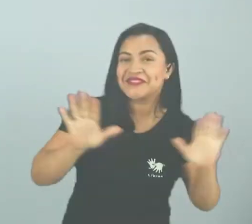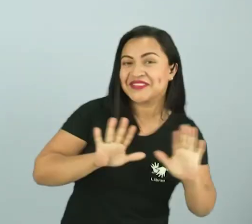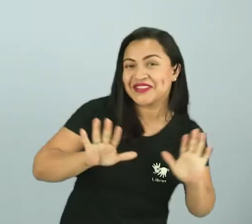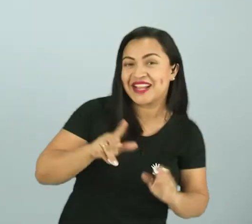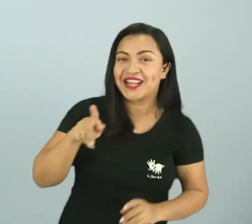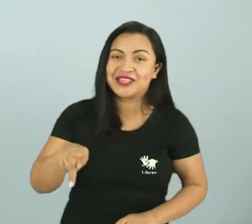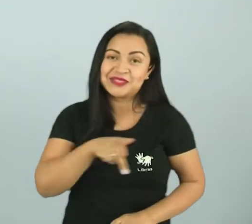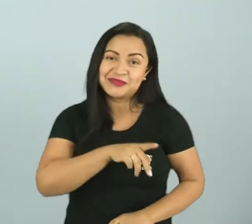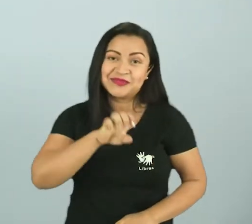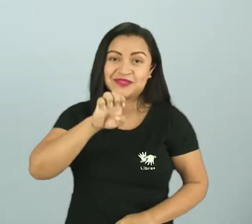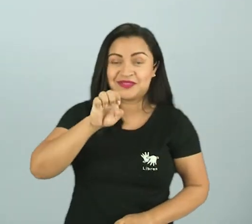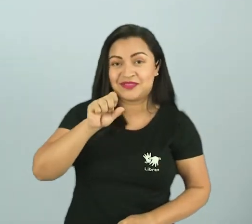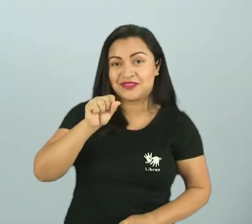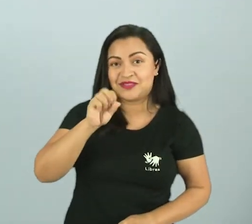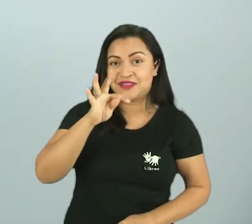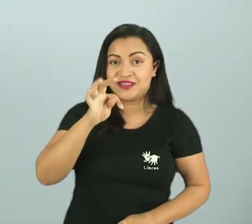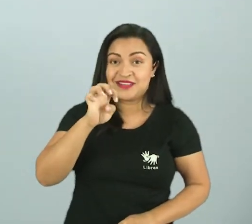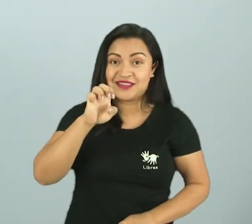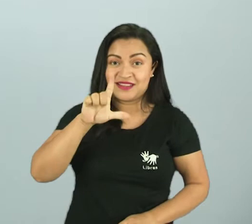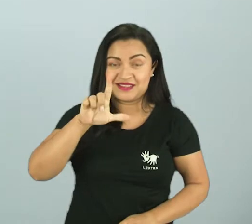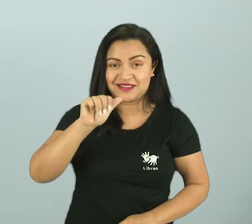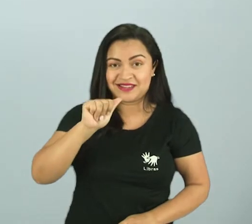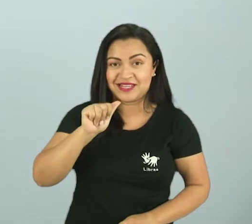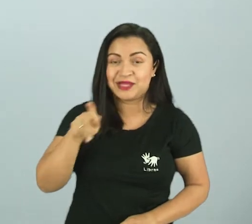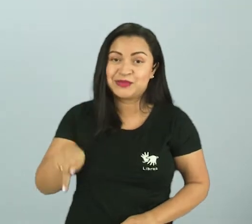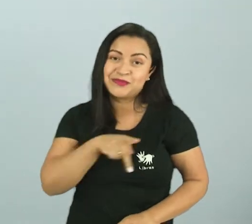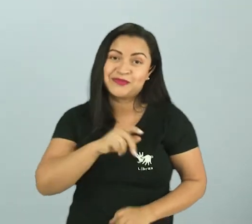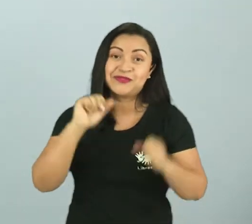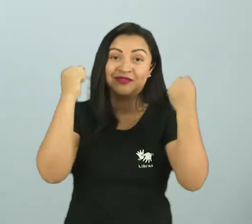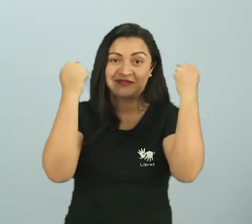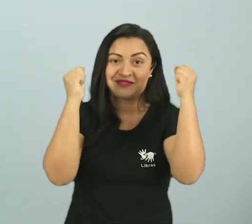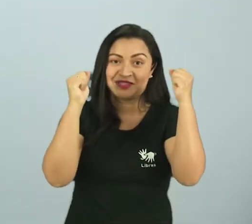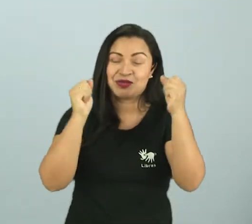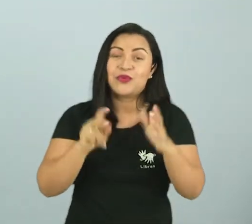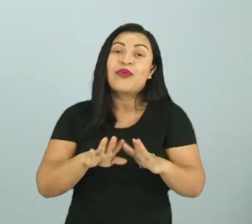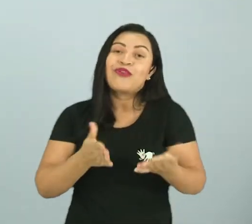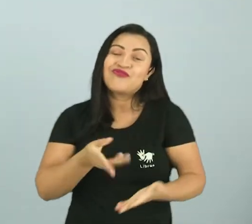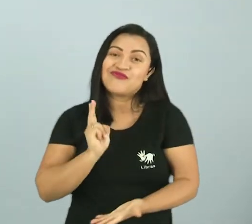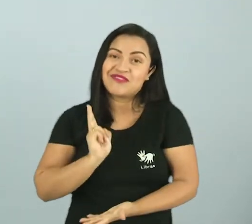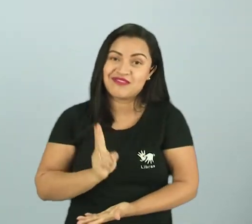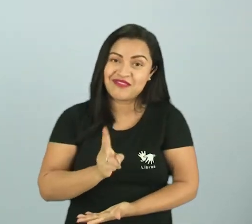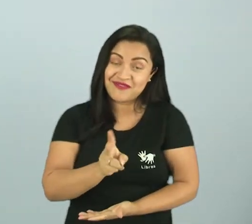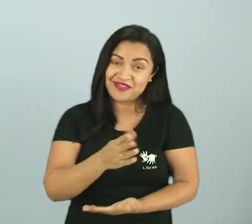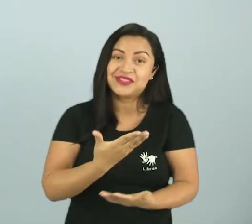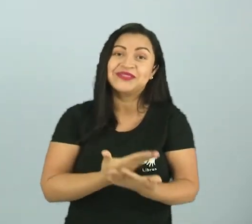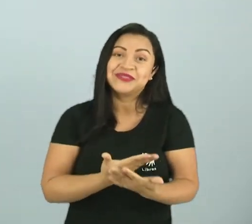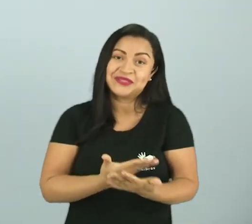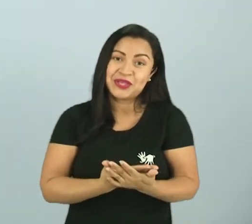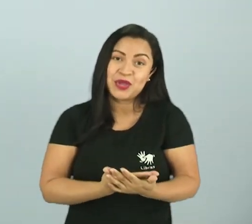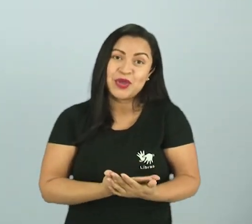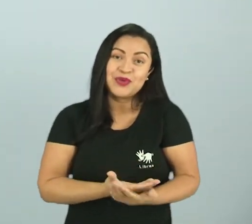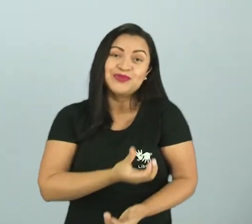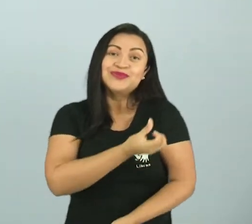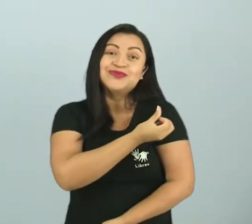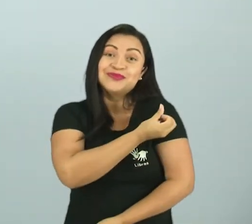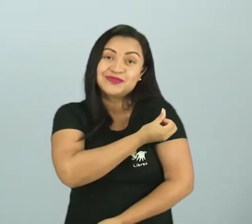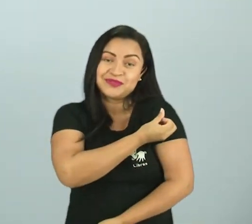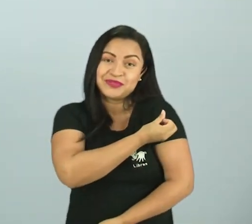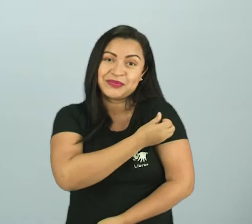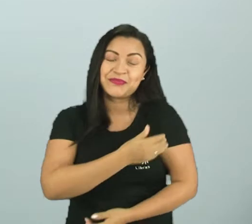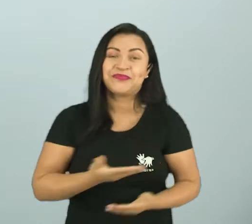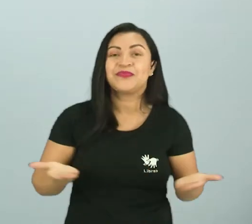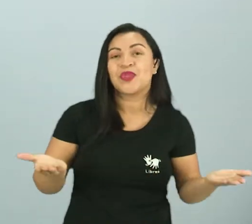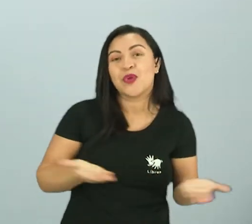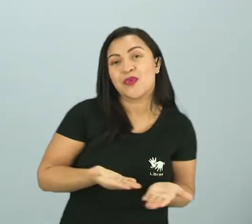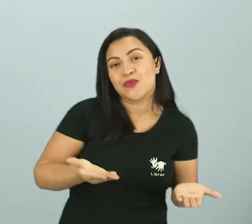Olá, sou a professora Estela, professora de Educação Física, e a gente vai dar continuidade às nossas aulas, do sexto ano. Hoje a gente vai